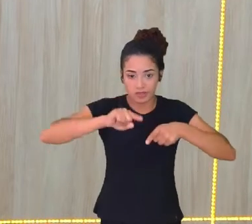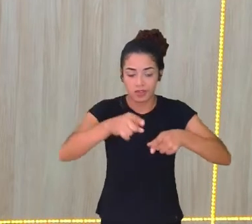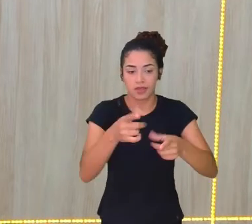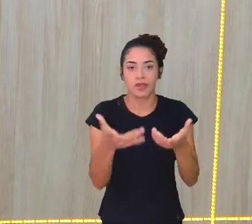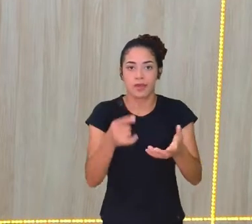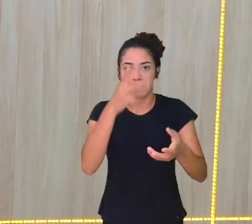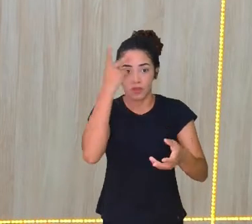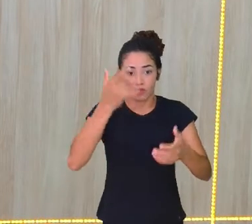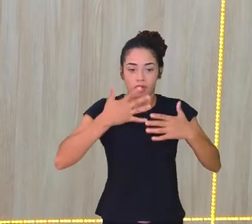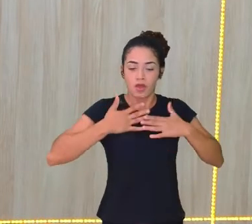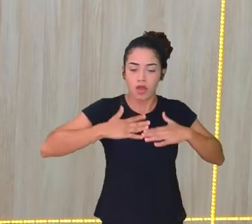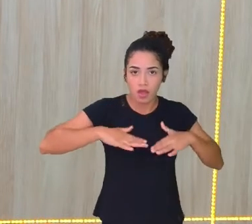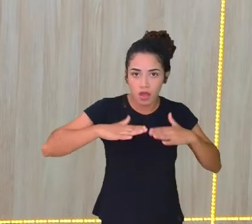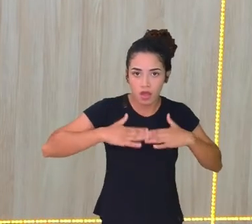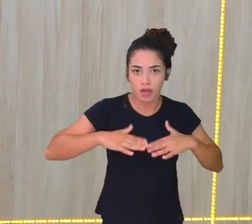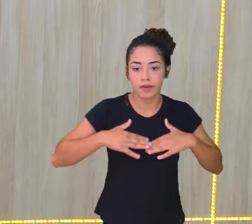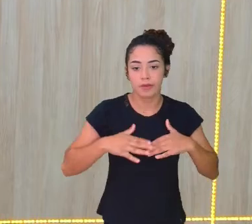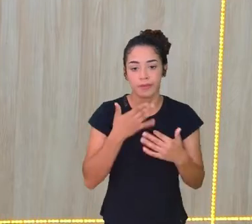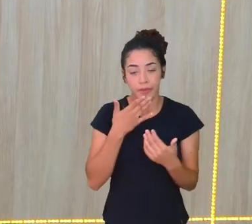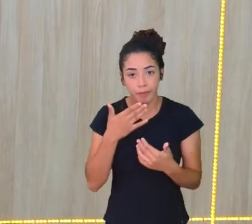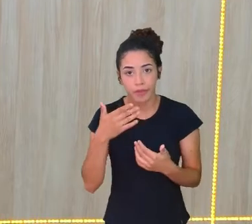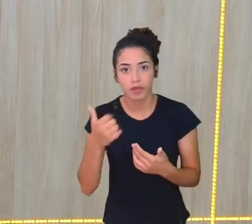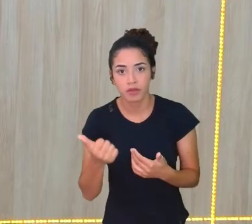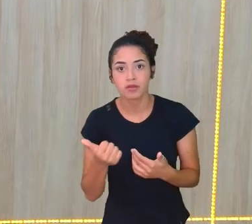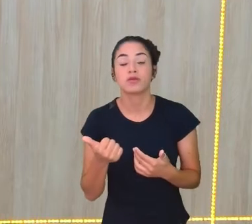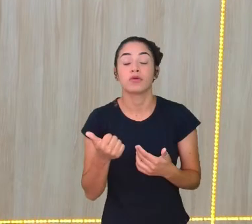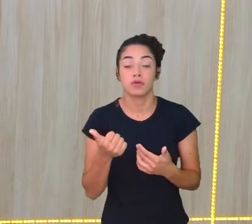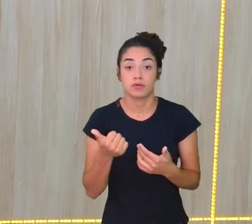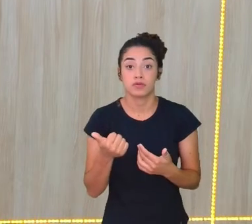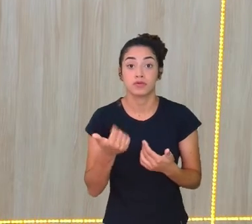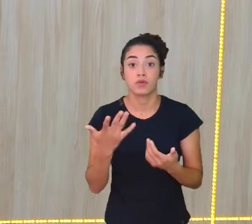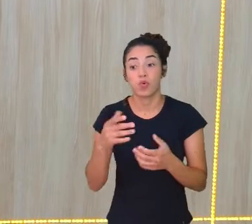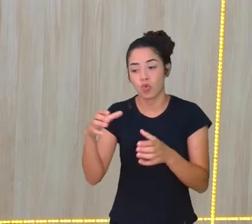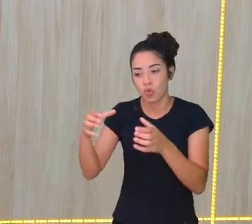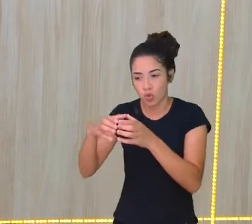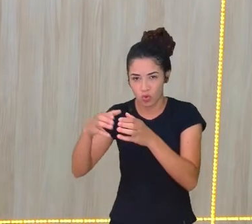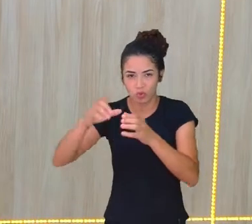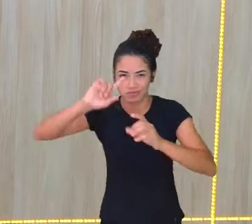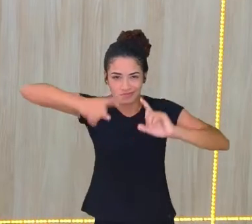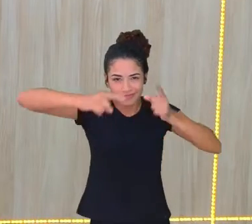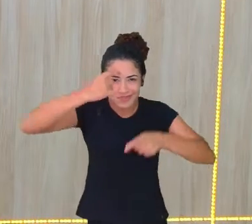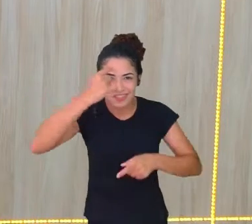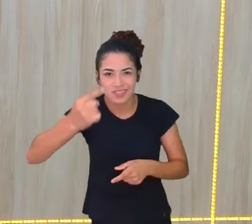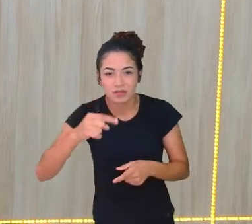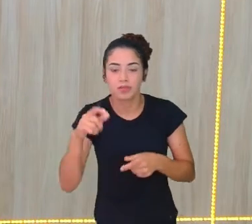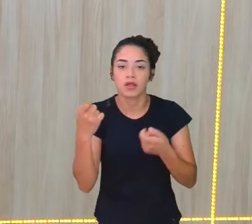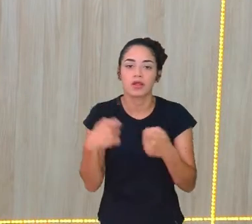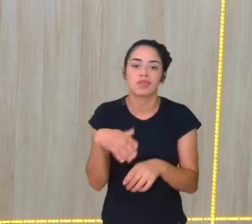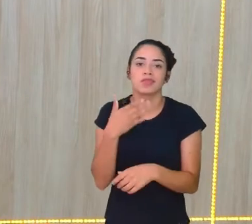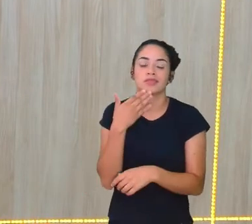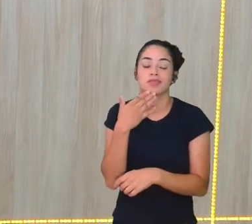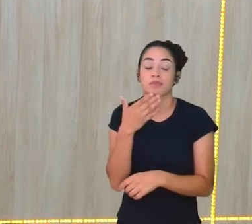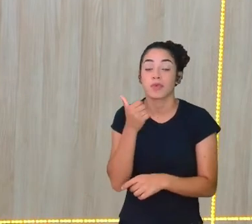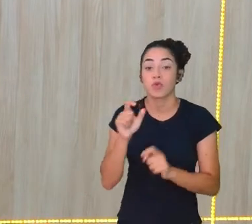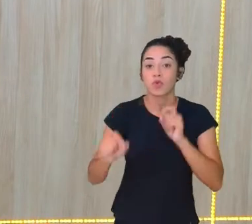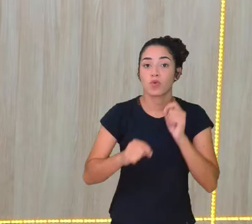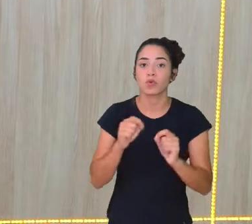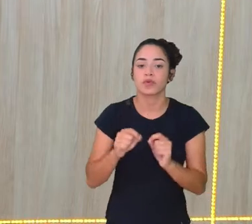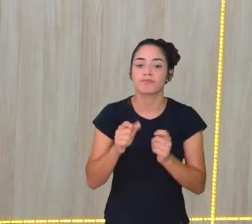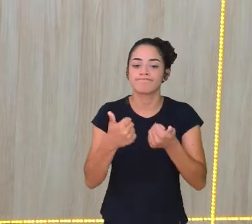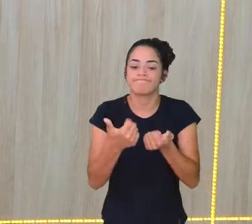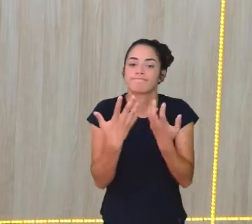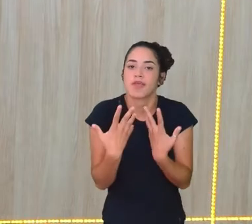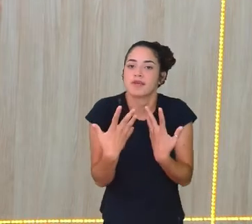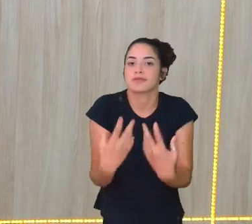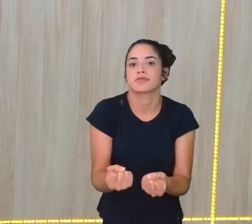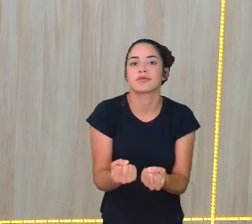maioria, os aristocratas, né, que eram minoria, eles resolveram ceder em algumas questões, né,